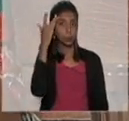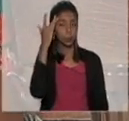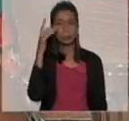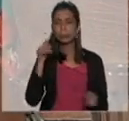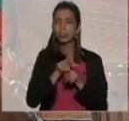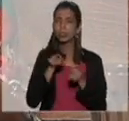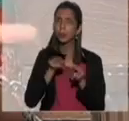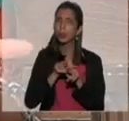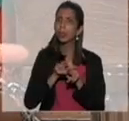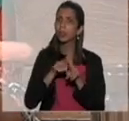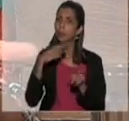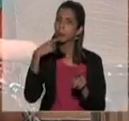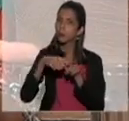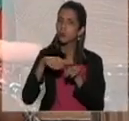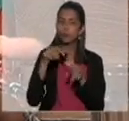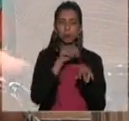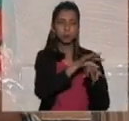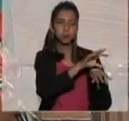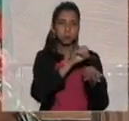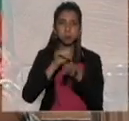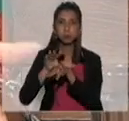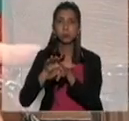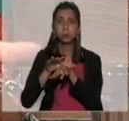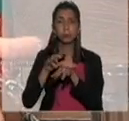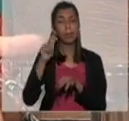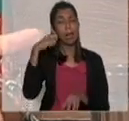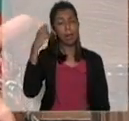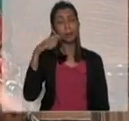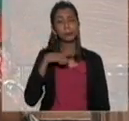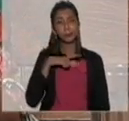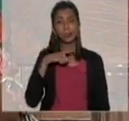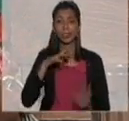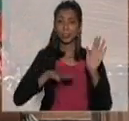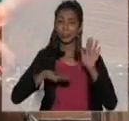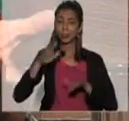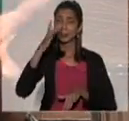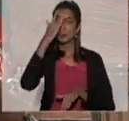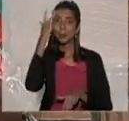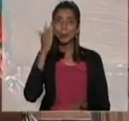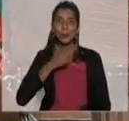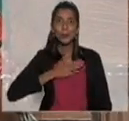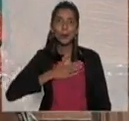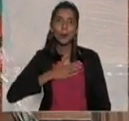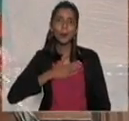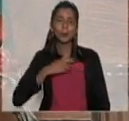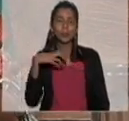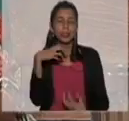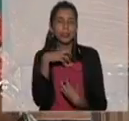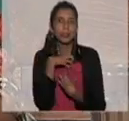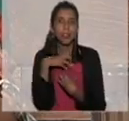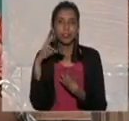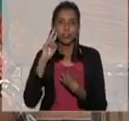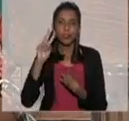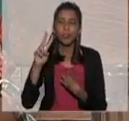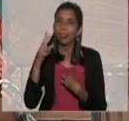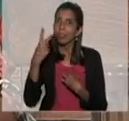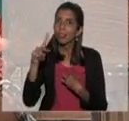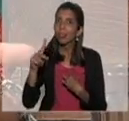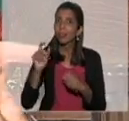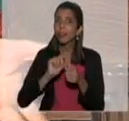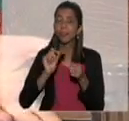o que você pode passar de positivo pro outro quer dizer o ator tem muito isso né Às vezes as pessoas gostam do que sentem através do seu